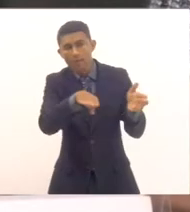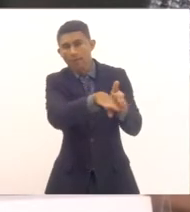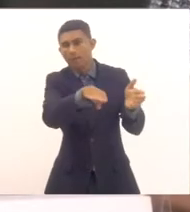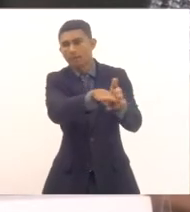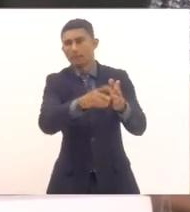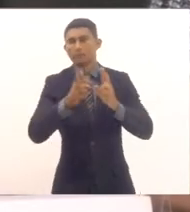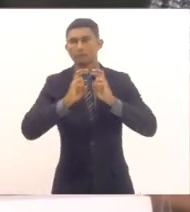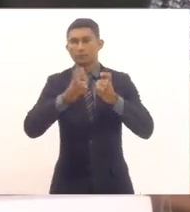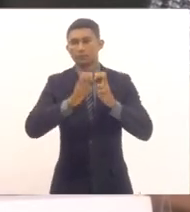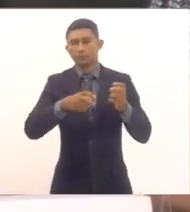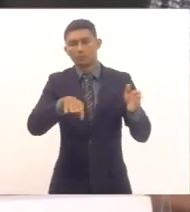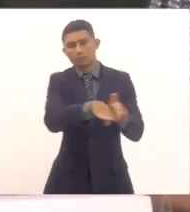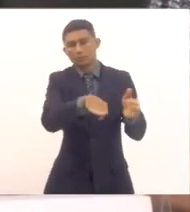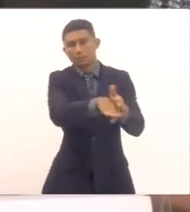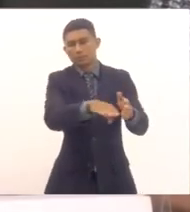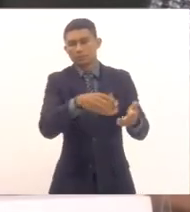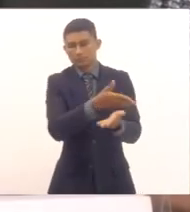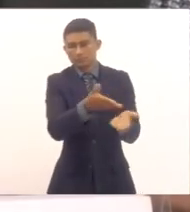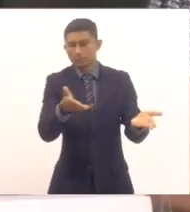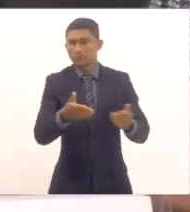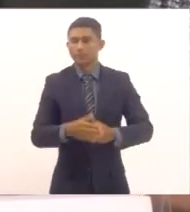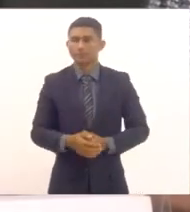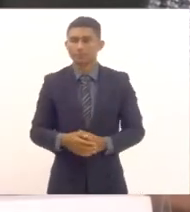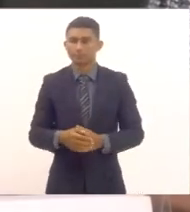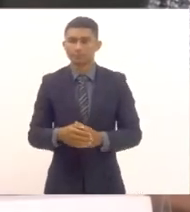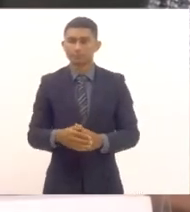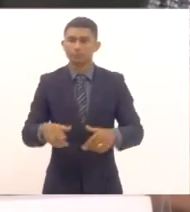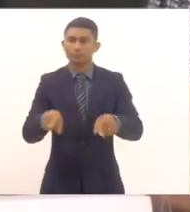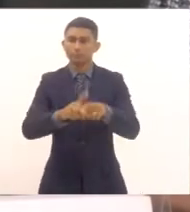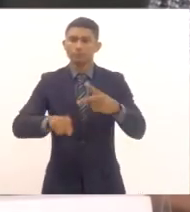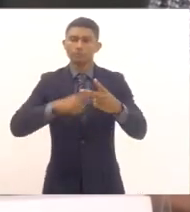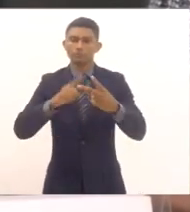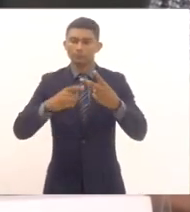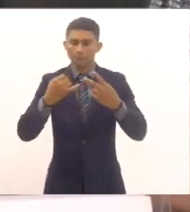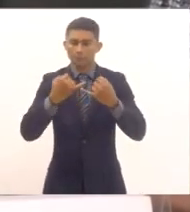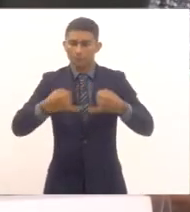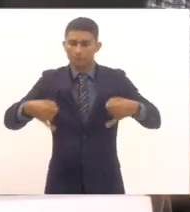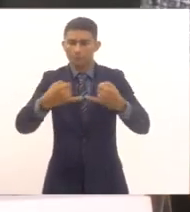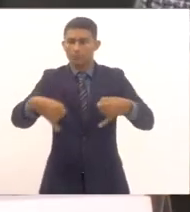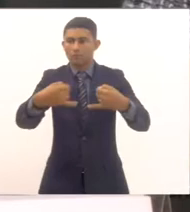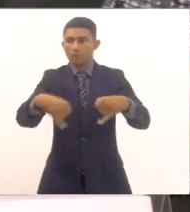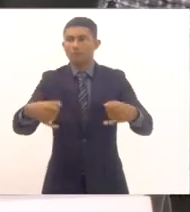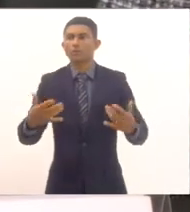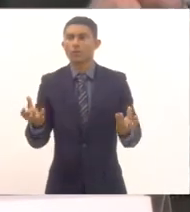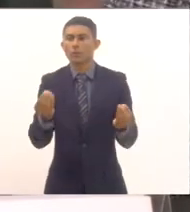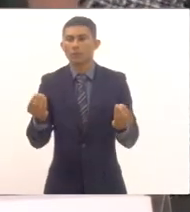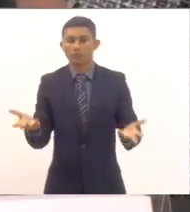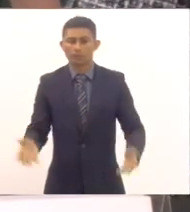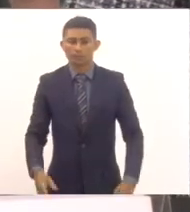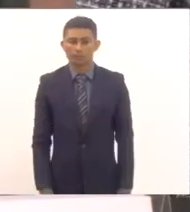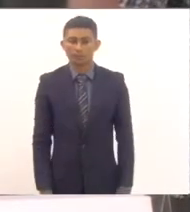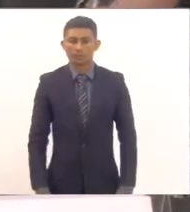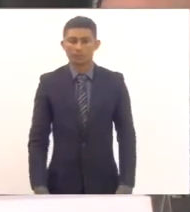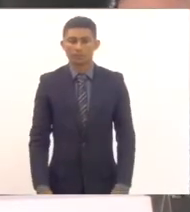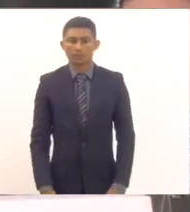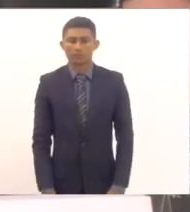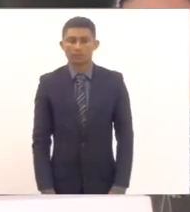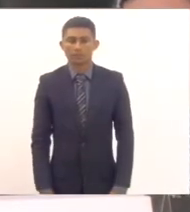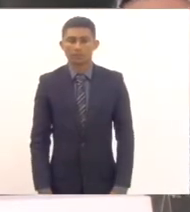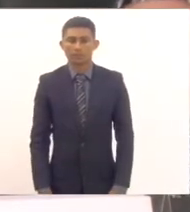e a outra a vertente dos fios e cabos se for na